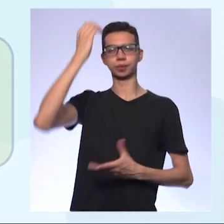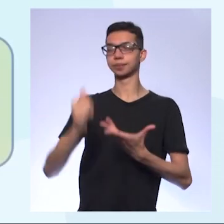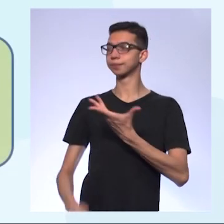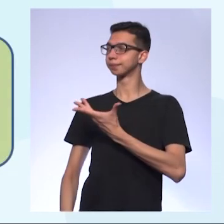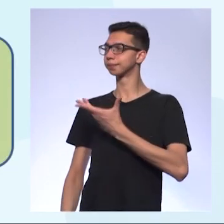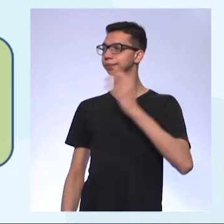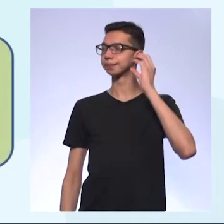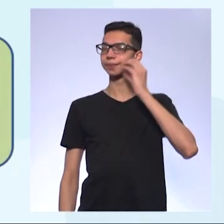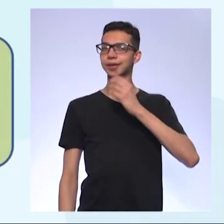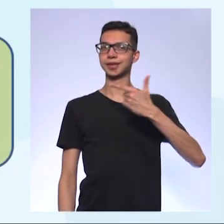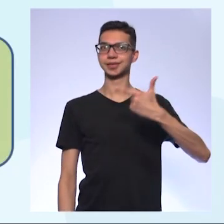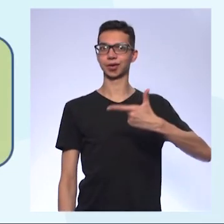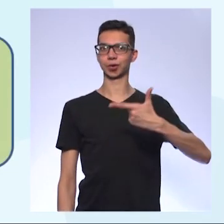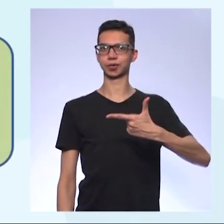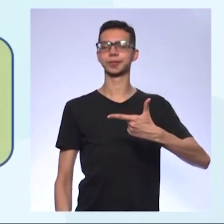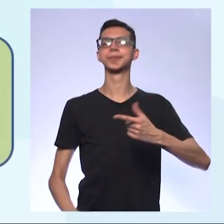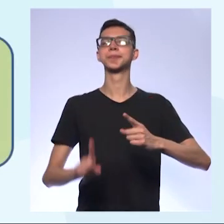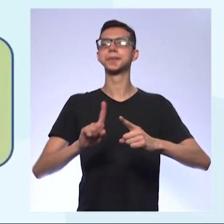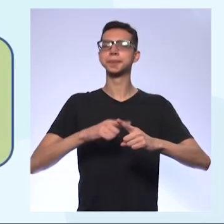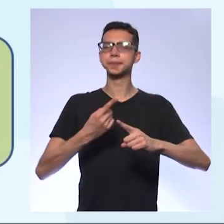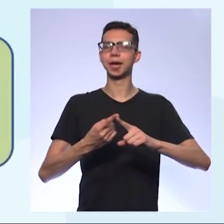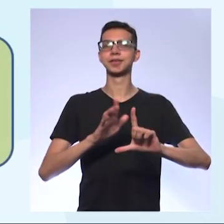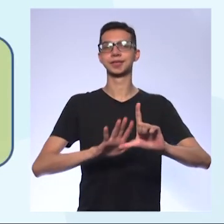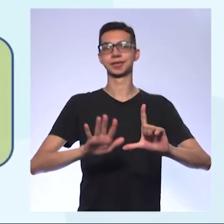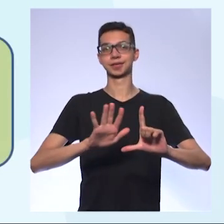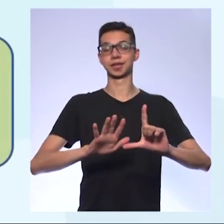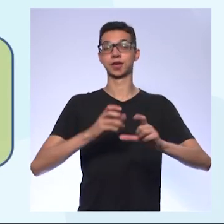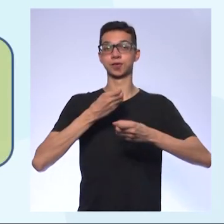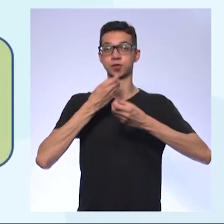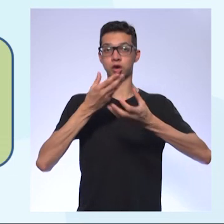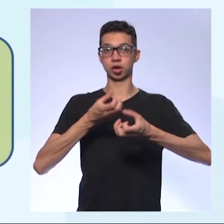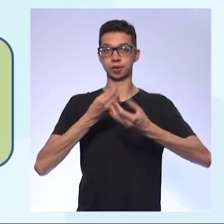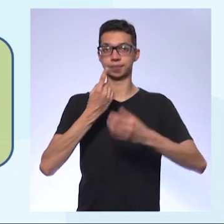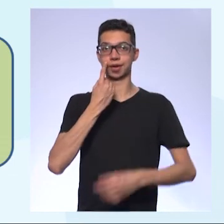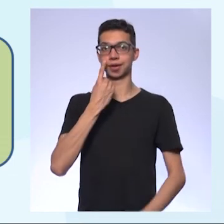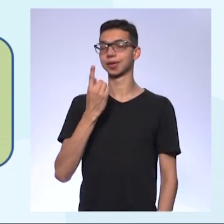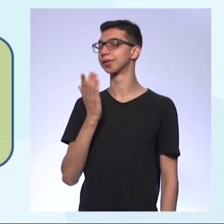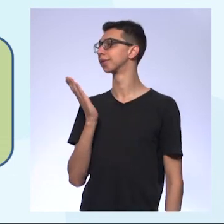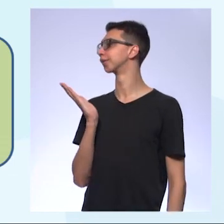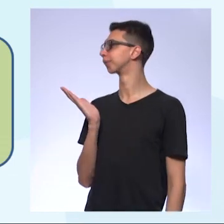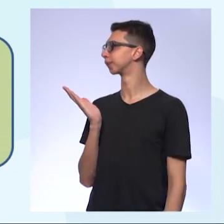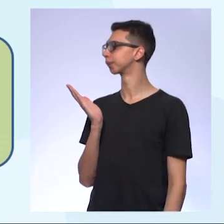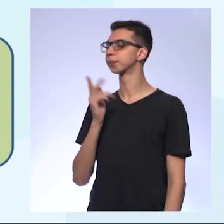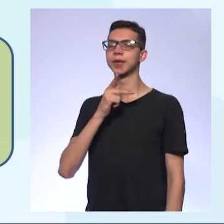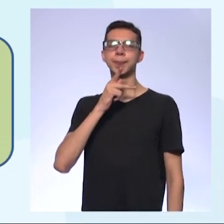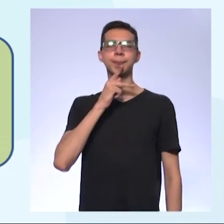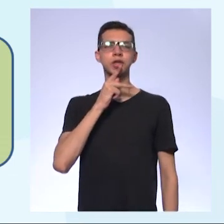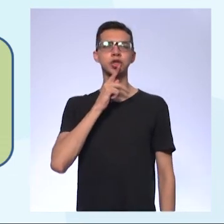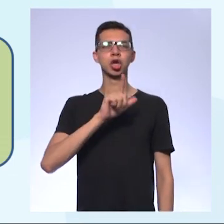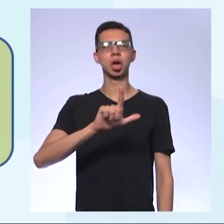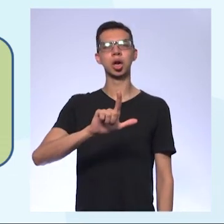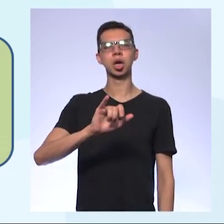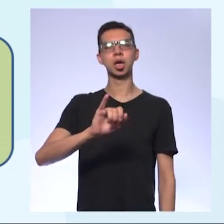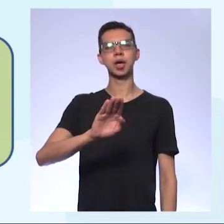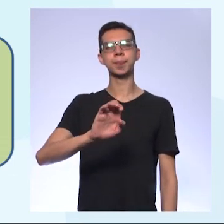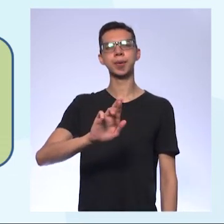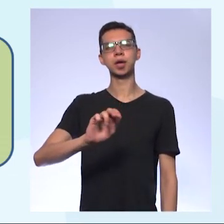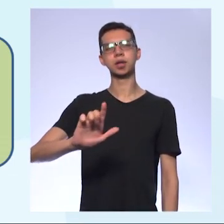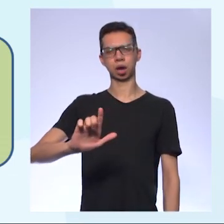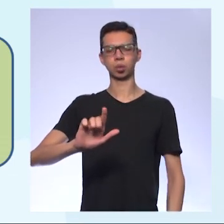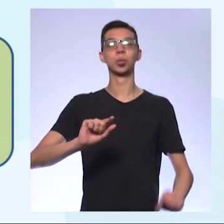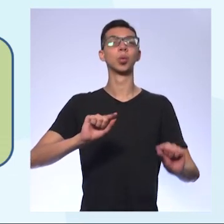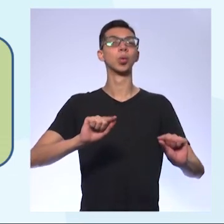que o partido tinha um partido liberal e um partido conservador, certo? O partido liberal, ele dá esse